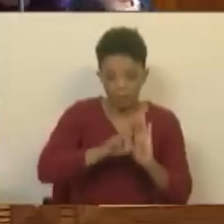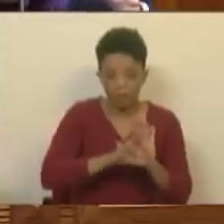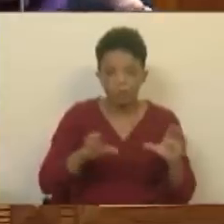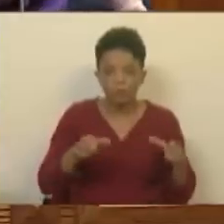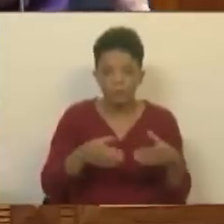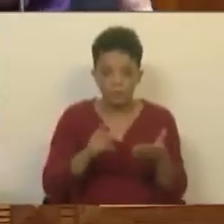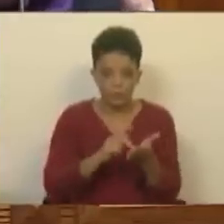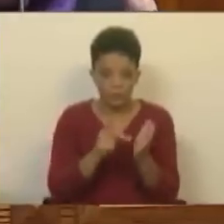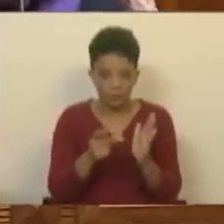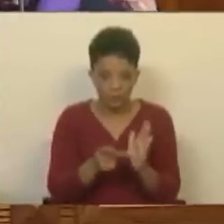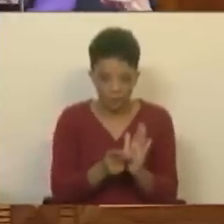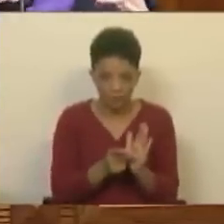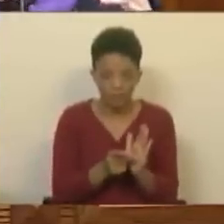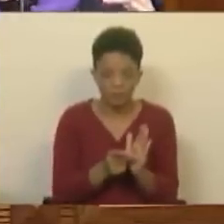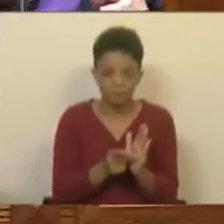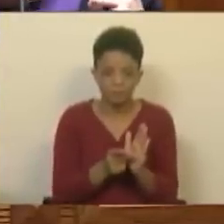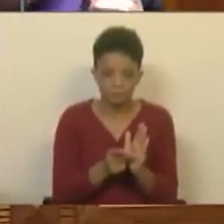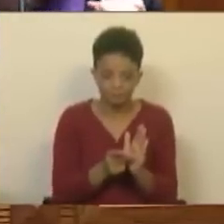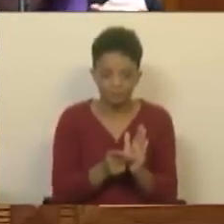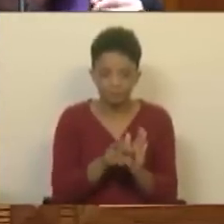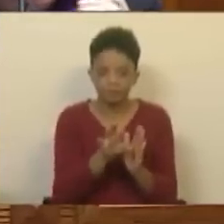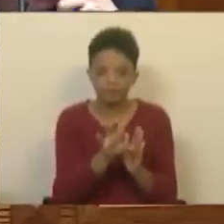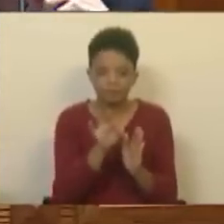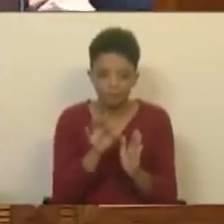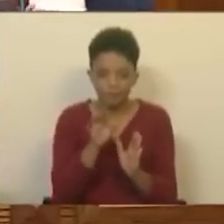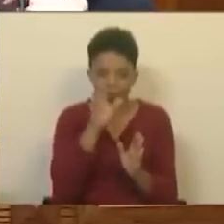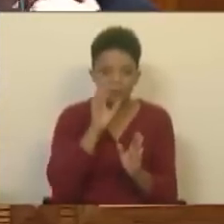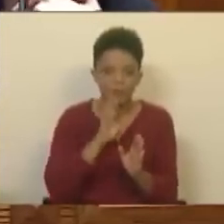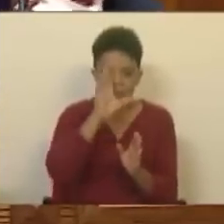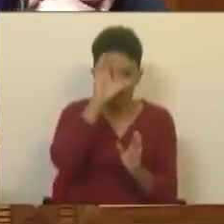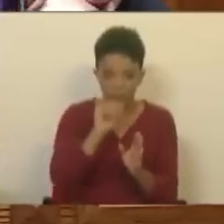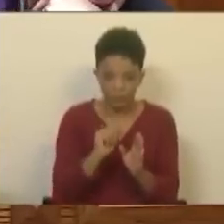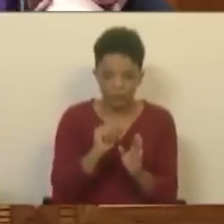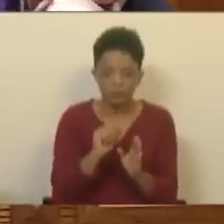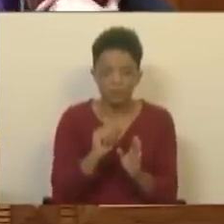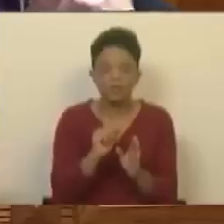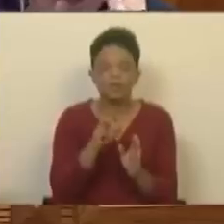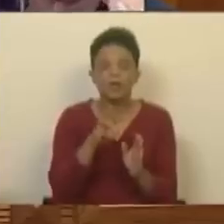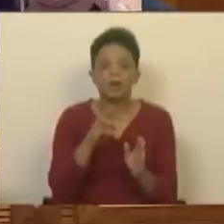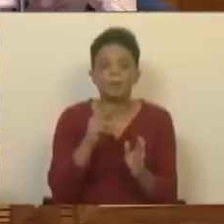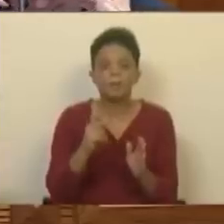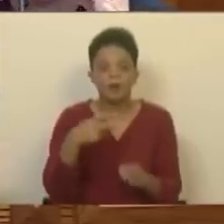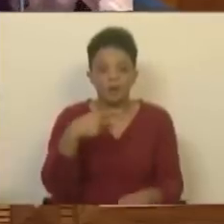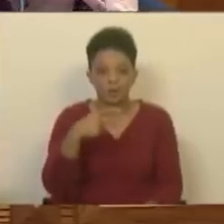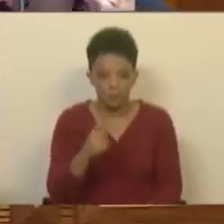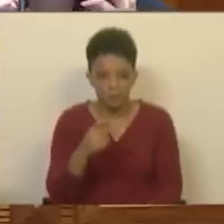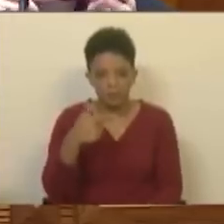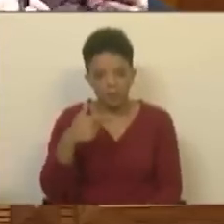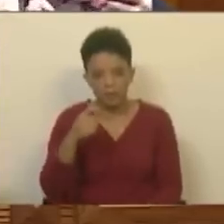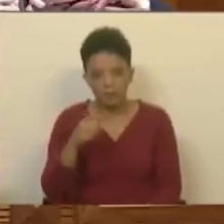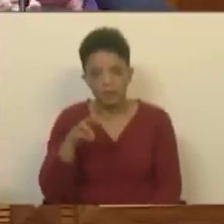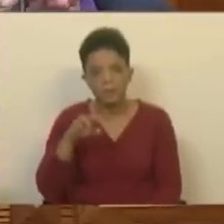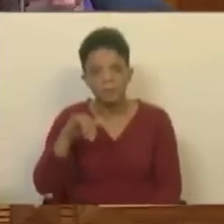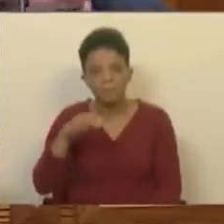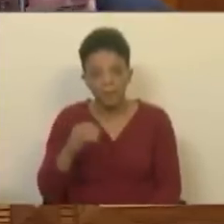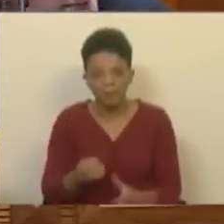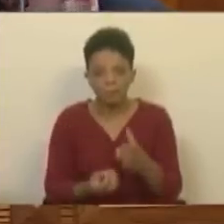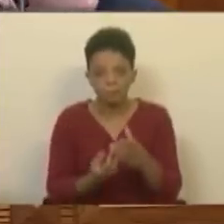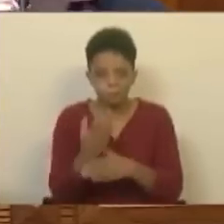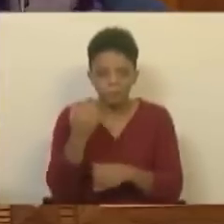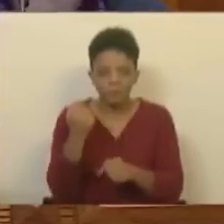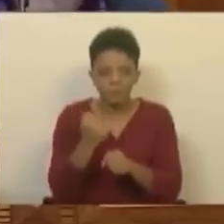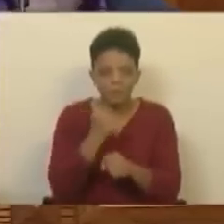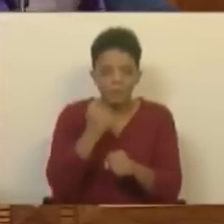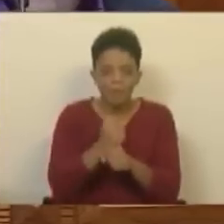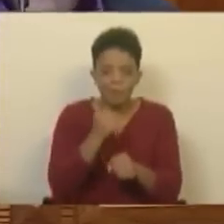comissão técnica que tinha sido designada pelo medo está constituído da direção executiva do serviço